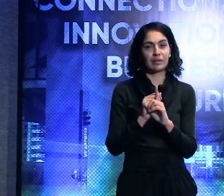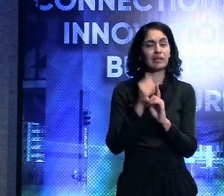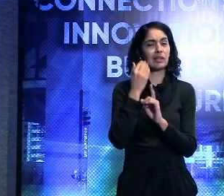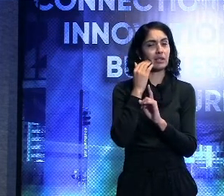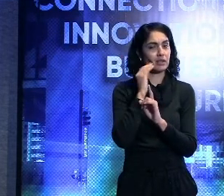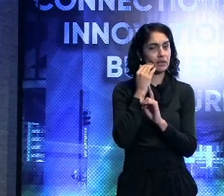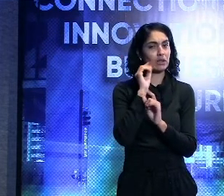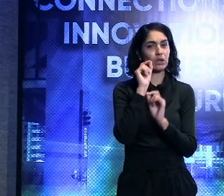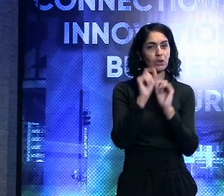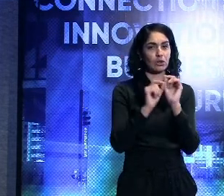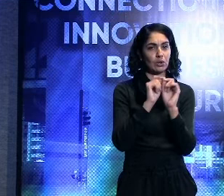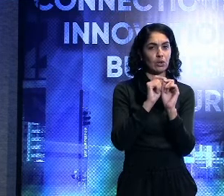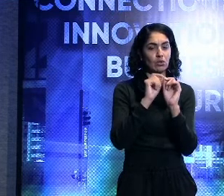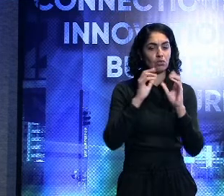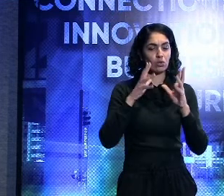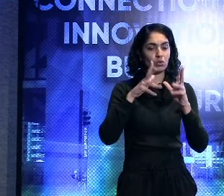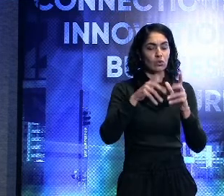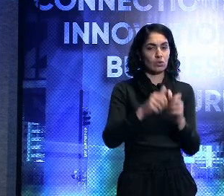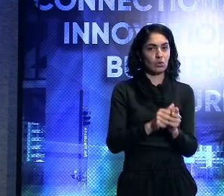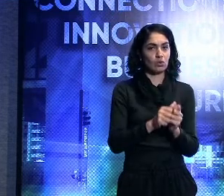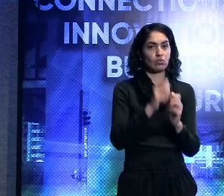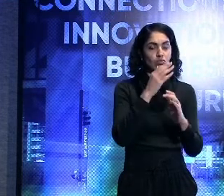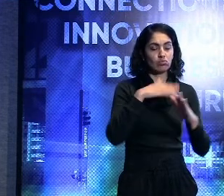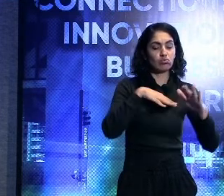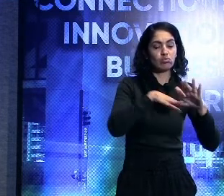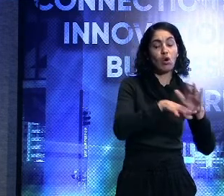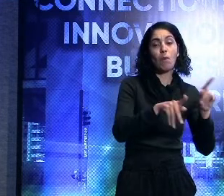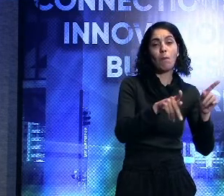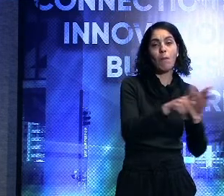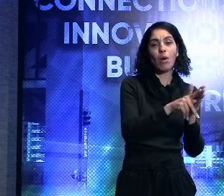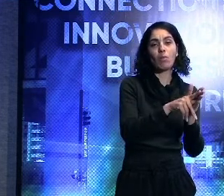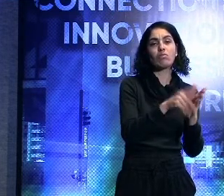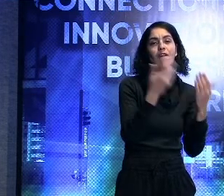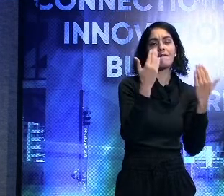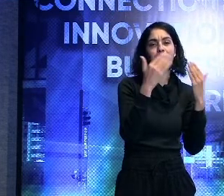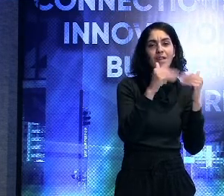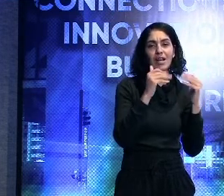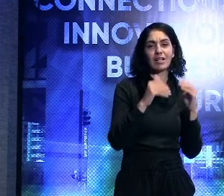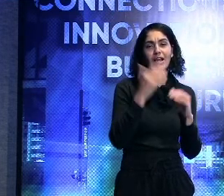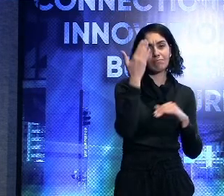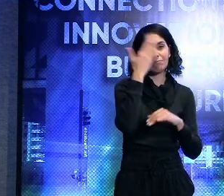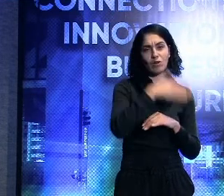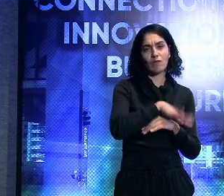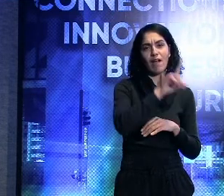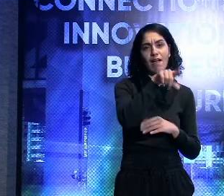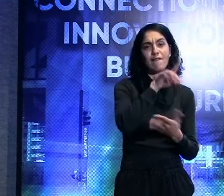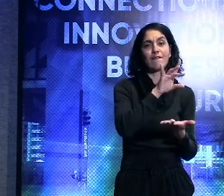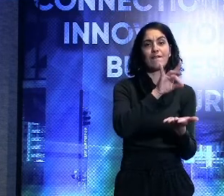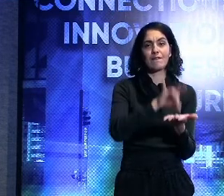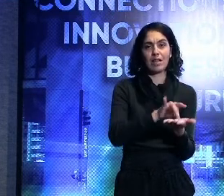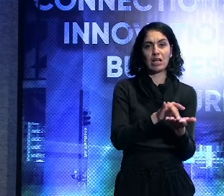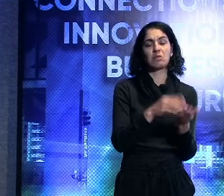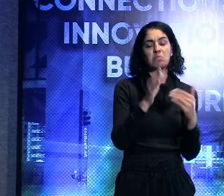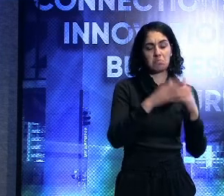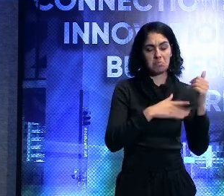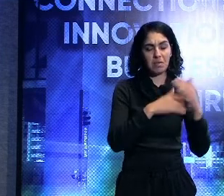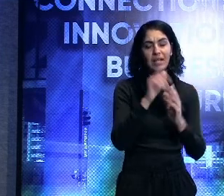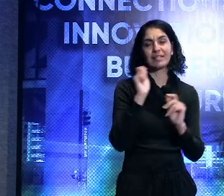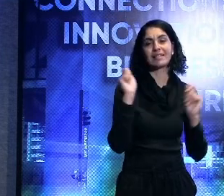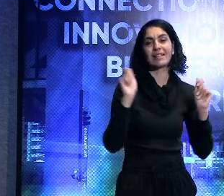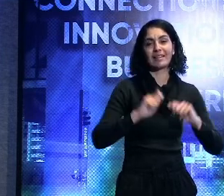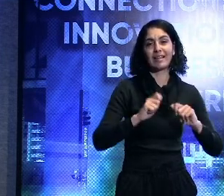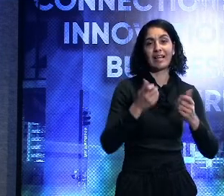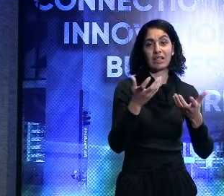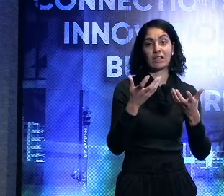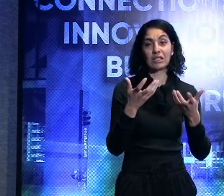o cenário do que a gente está inserido e conseguiu validar que isso é real e que isso é praticável, que as pessoas querem